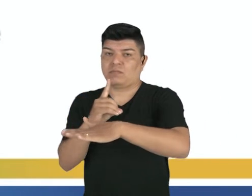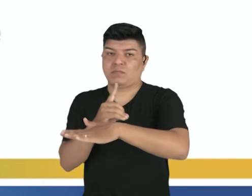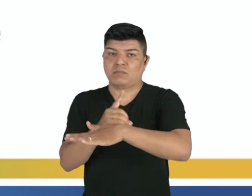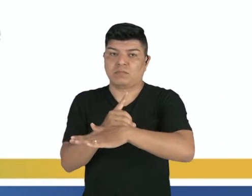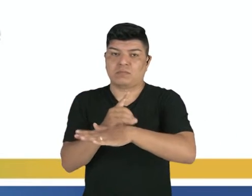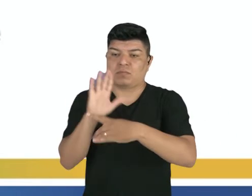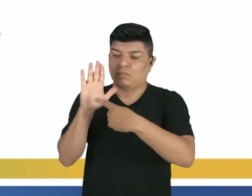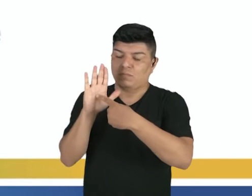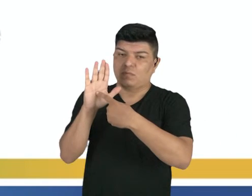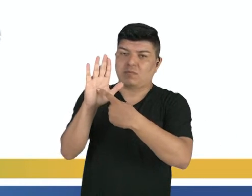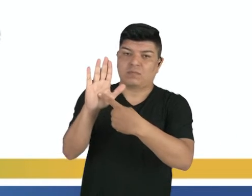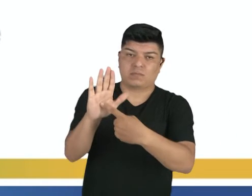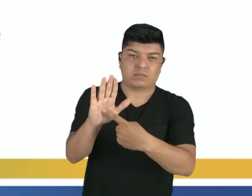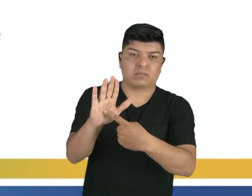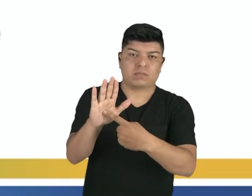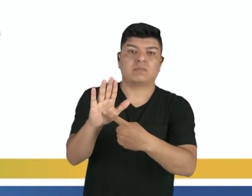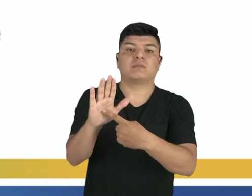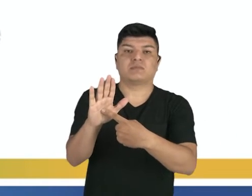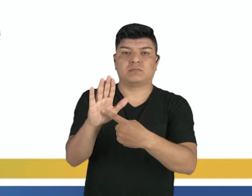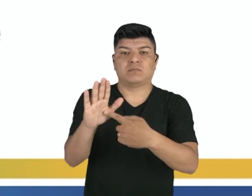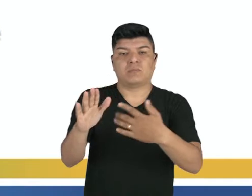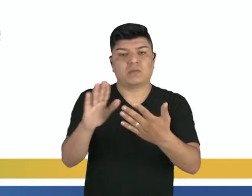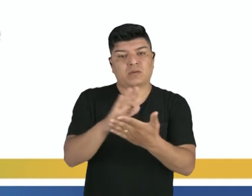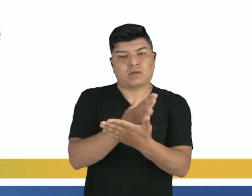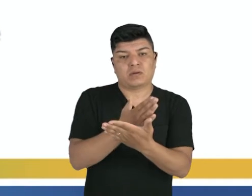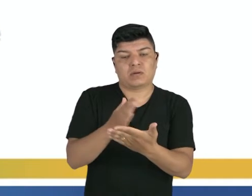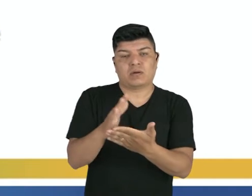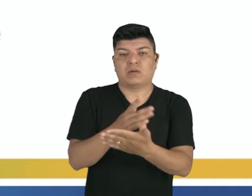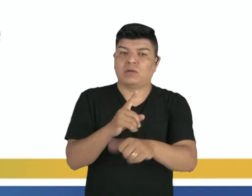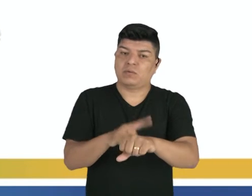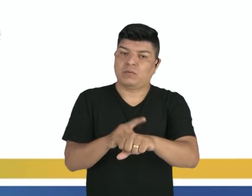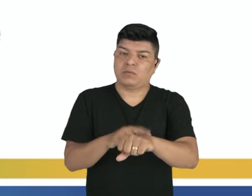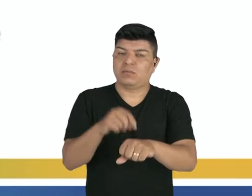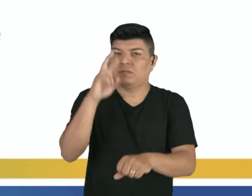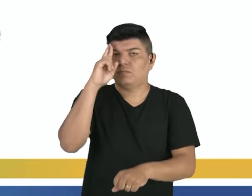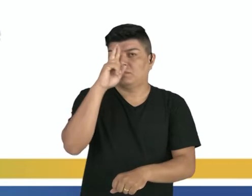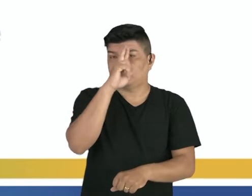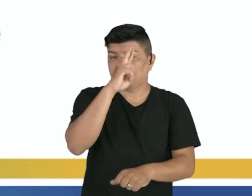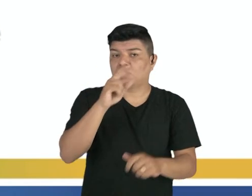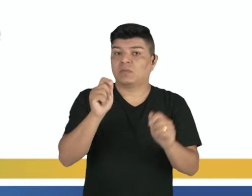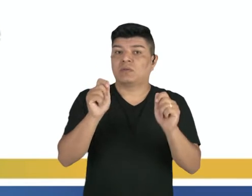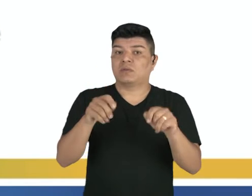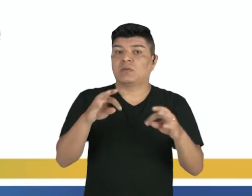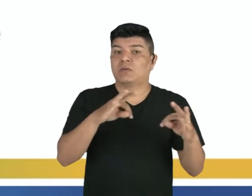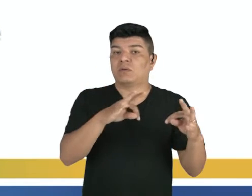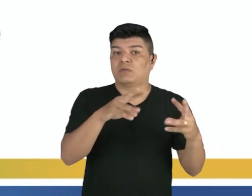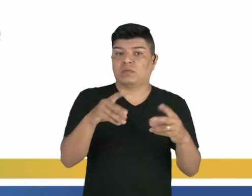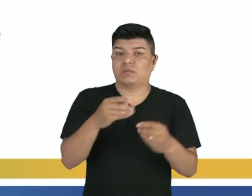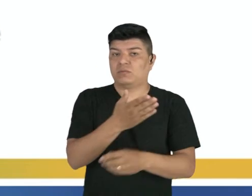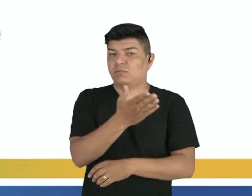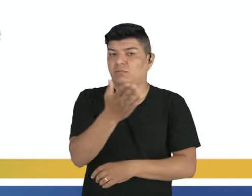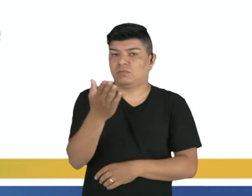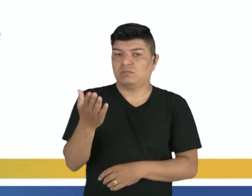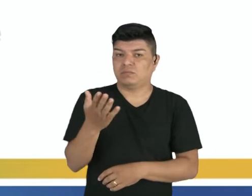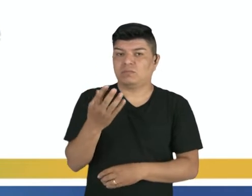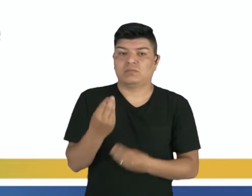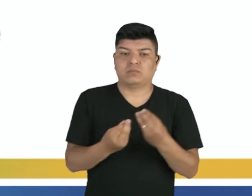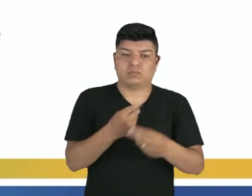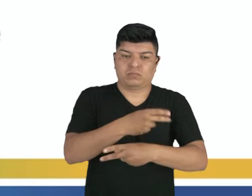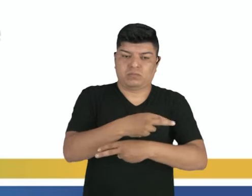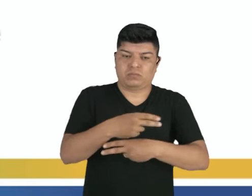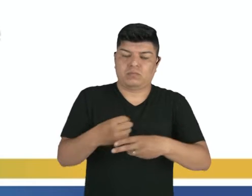ela apresenta em determinados momentos da história. Quando eu pondero a todos vocês modo de